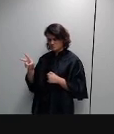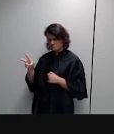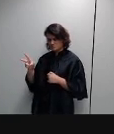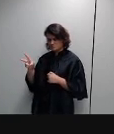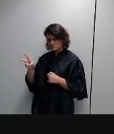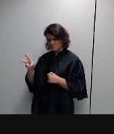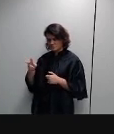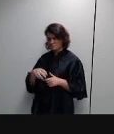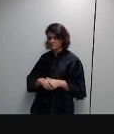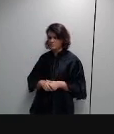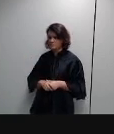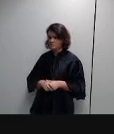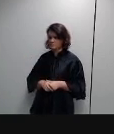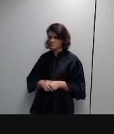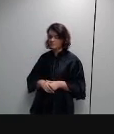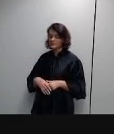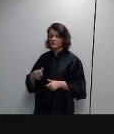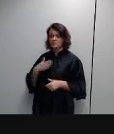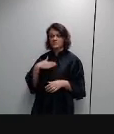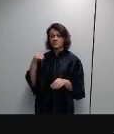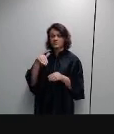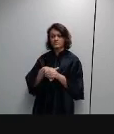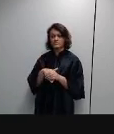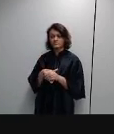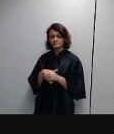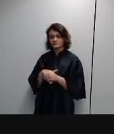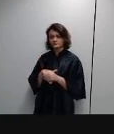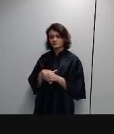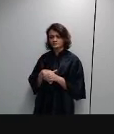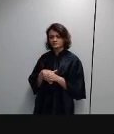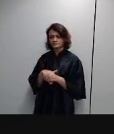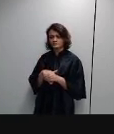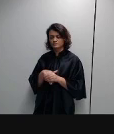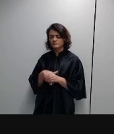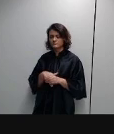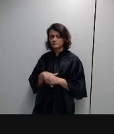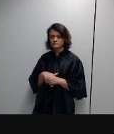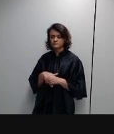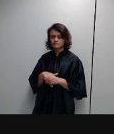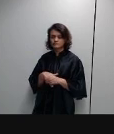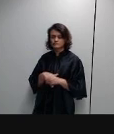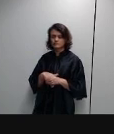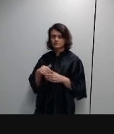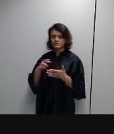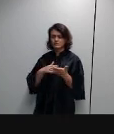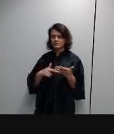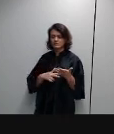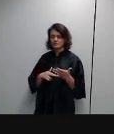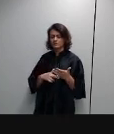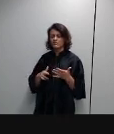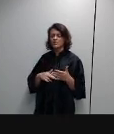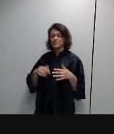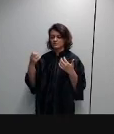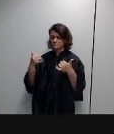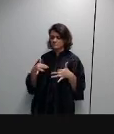e o meu voto é divergindo portanto também relatou mas assinalando e ele não fez